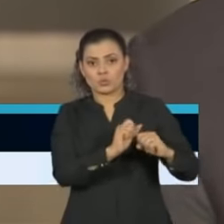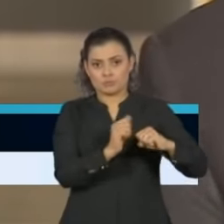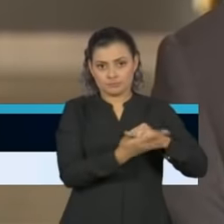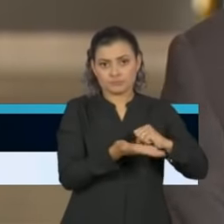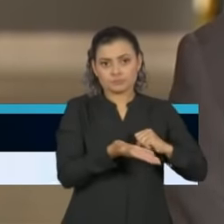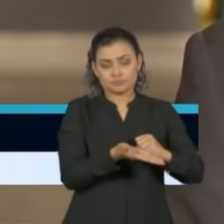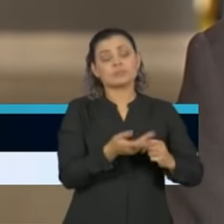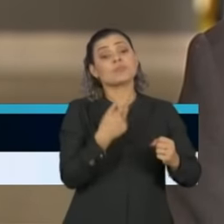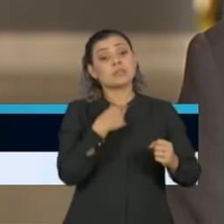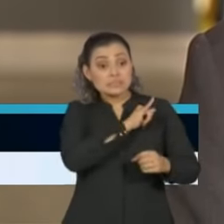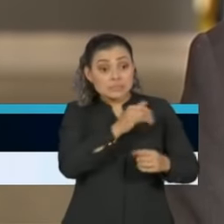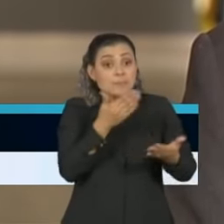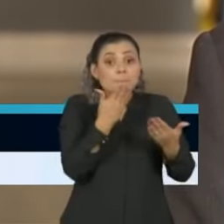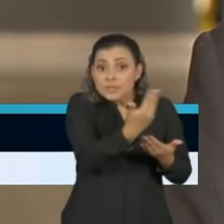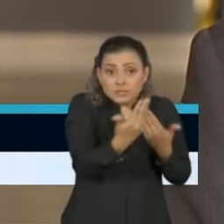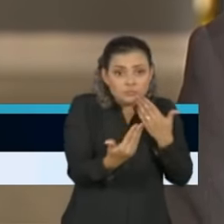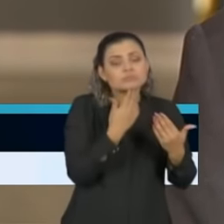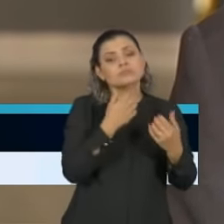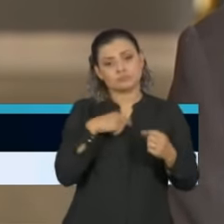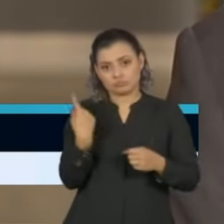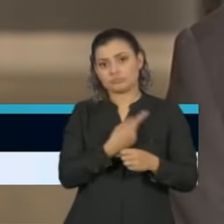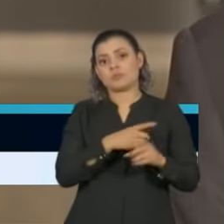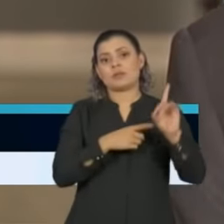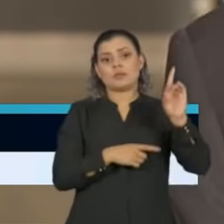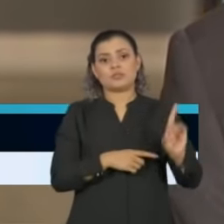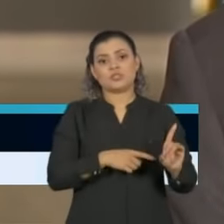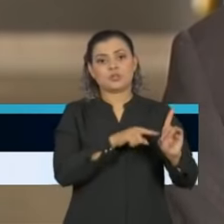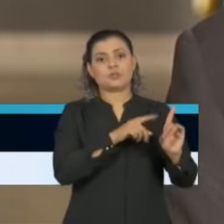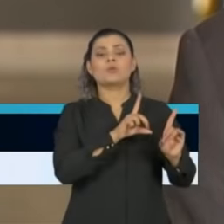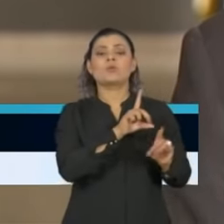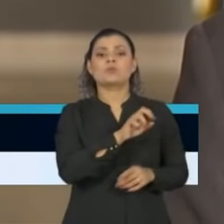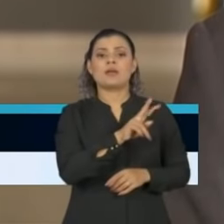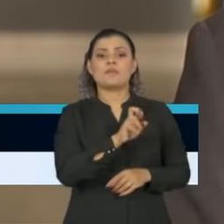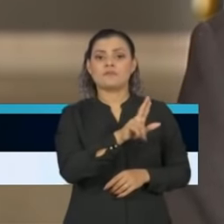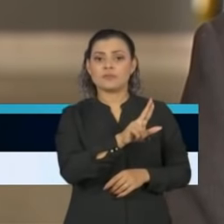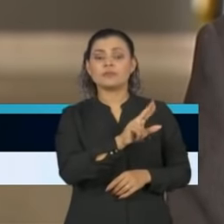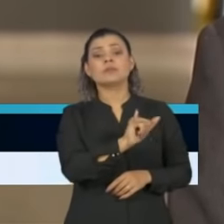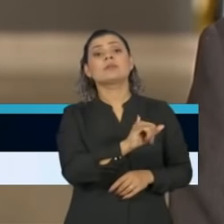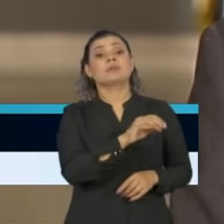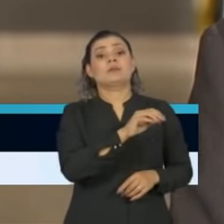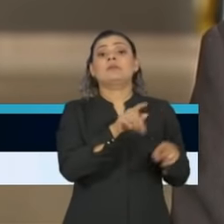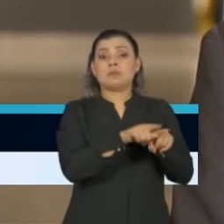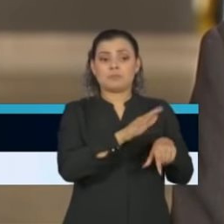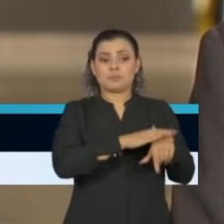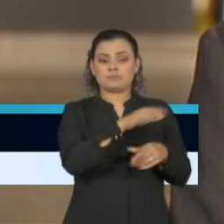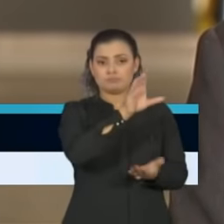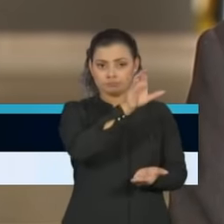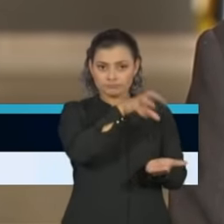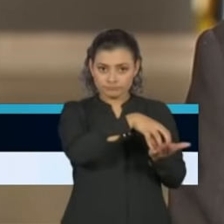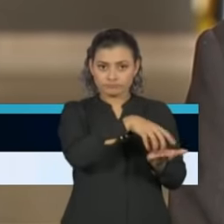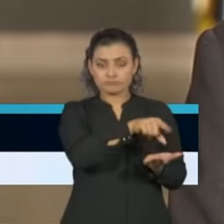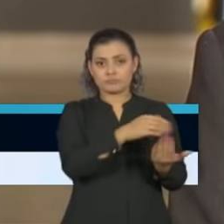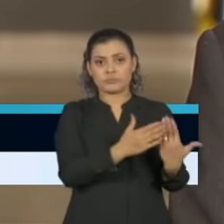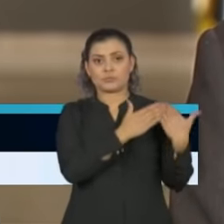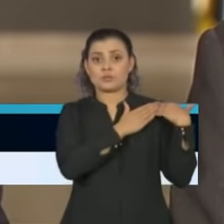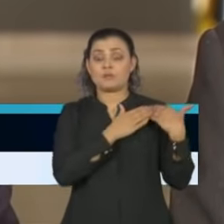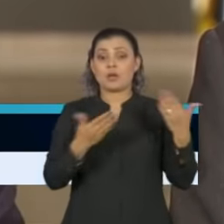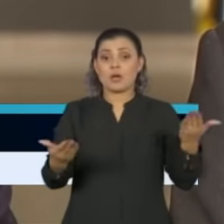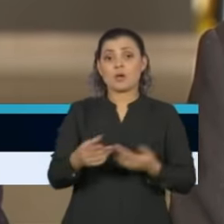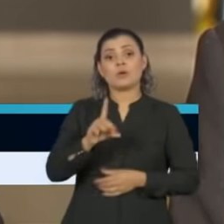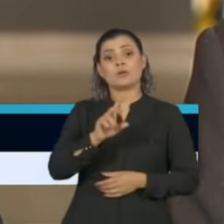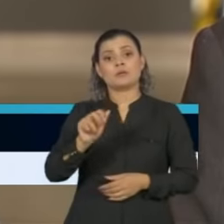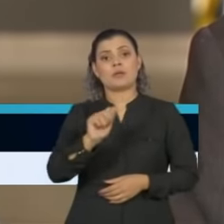do Covid-19, sob o comando do Dr. Davi Wippe, aqui ao meu lado. Registro que também está presente aqui, já a partir de agora,